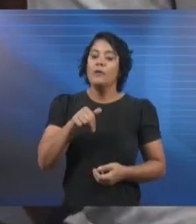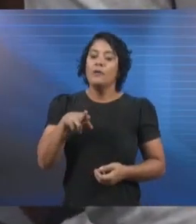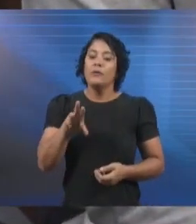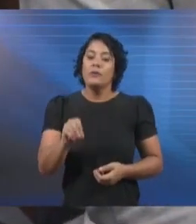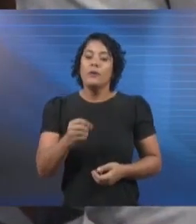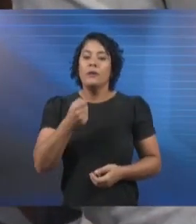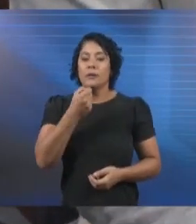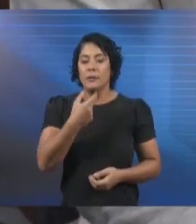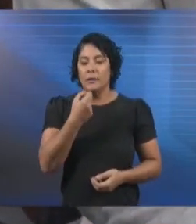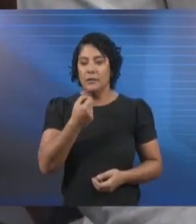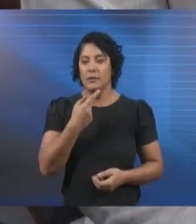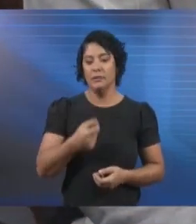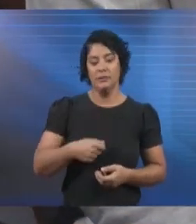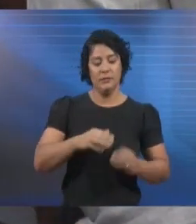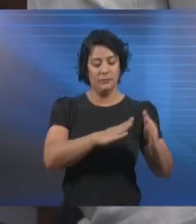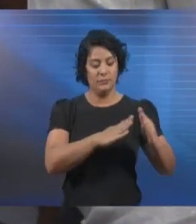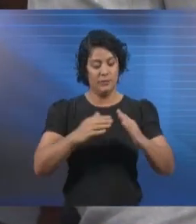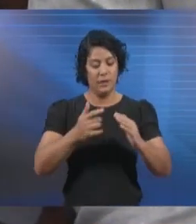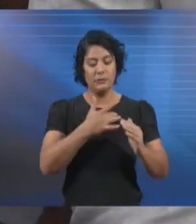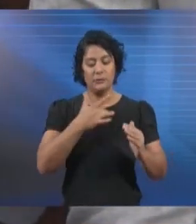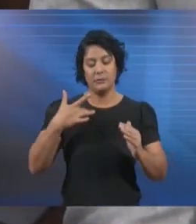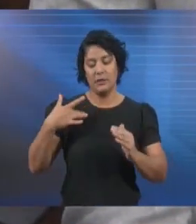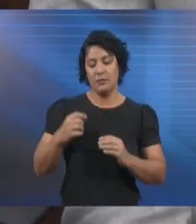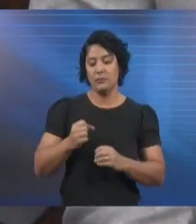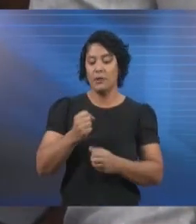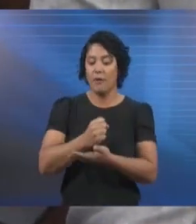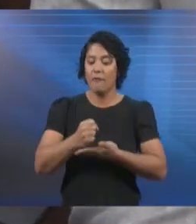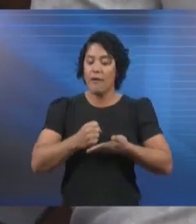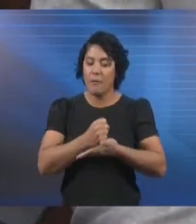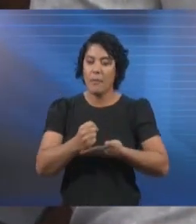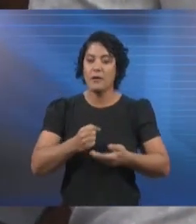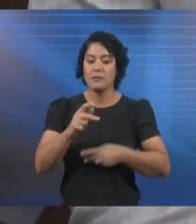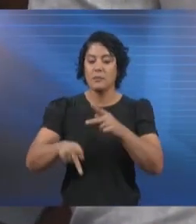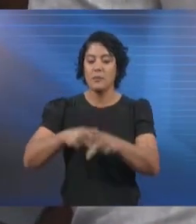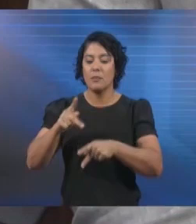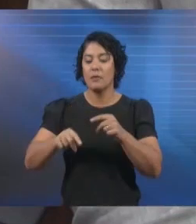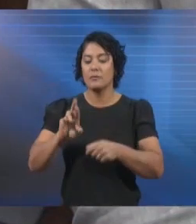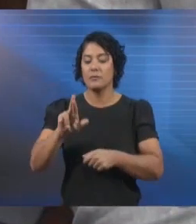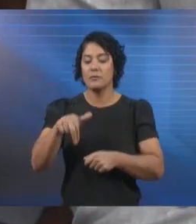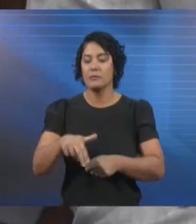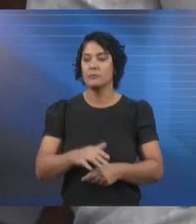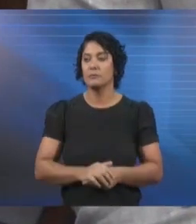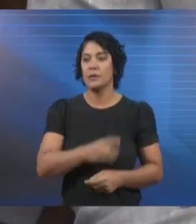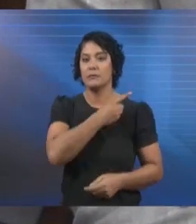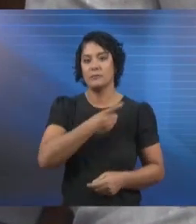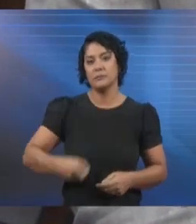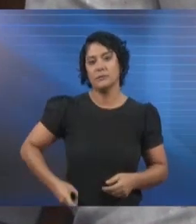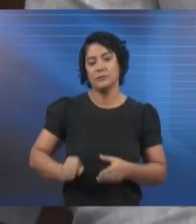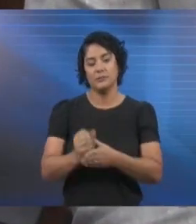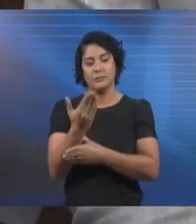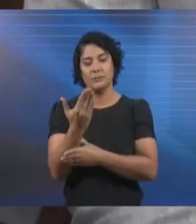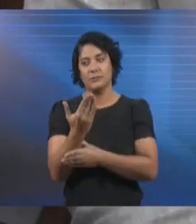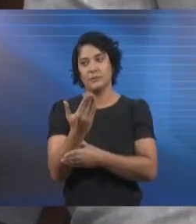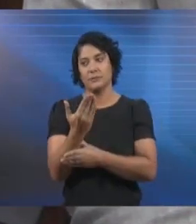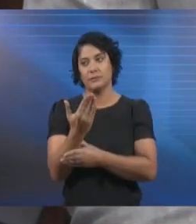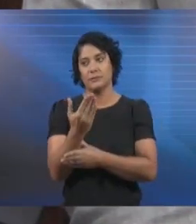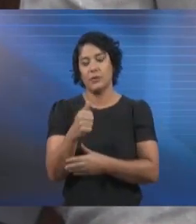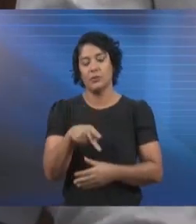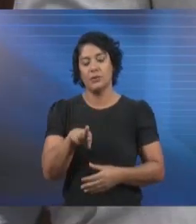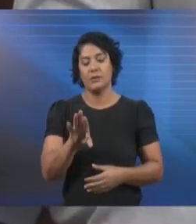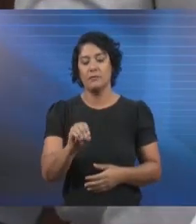disponível nas unidades de saúde e farmácia populares do Estado do Rio Grande do Norte Deputado iniciativa deputado